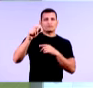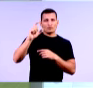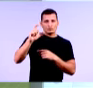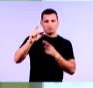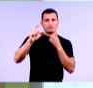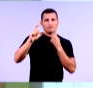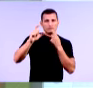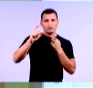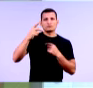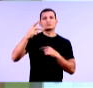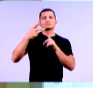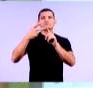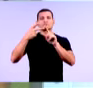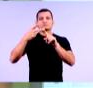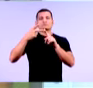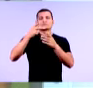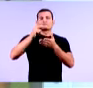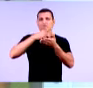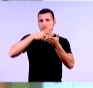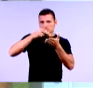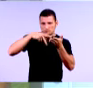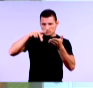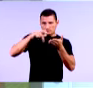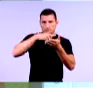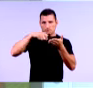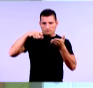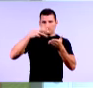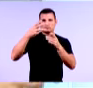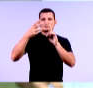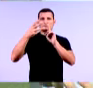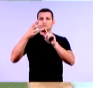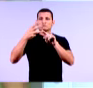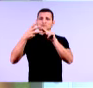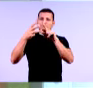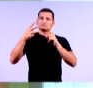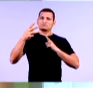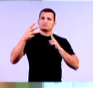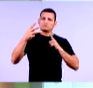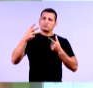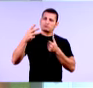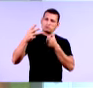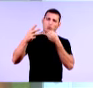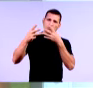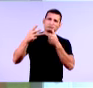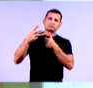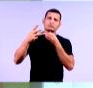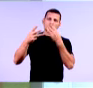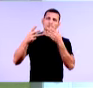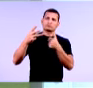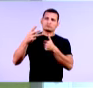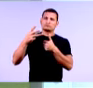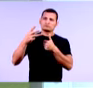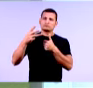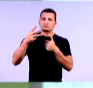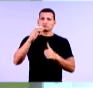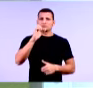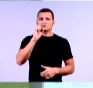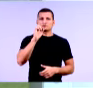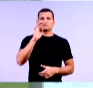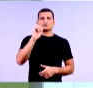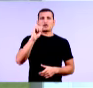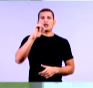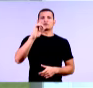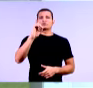serve para escrever e nesse exato momento ele está funcionando. O estado dele nesse exato momento